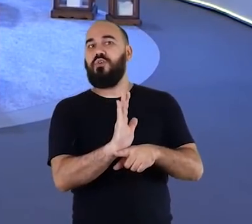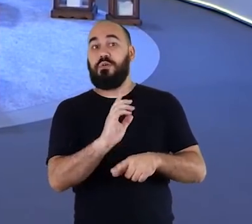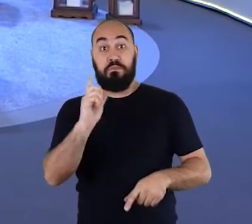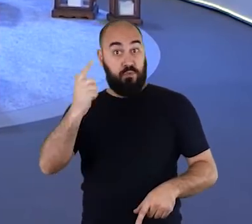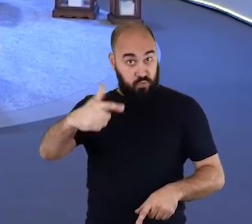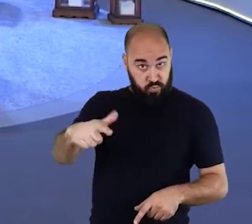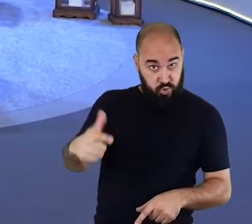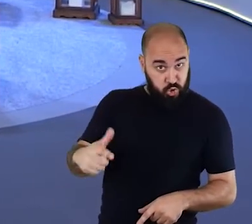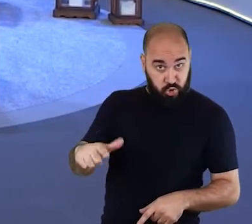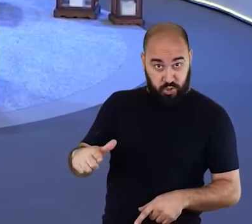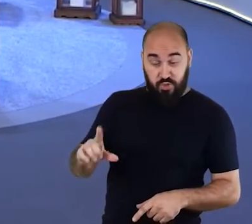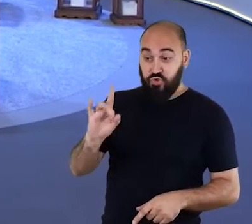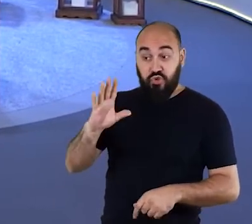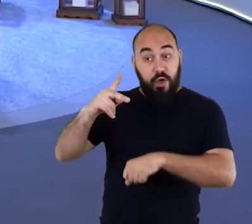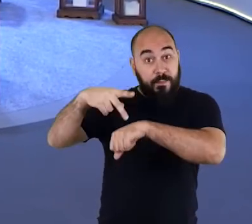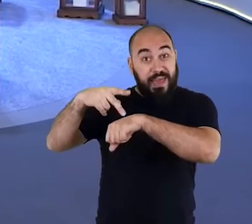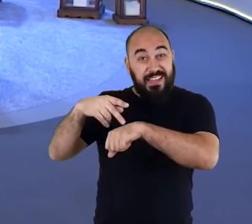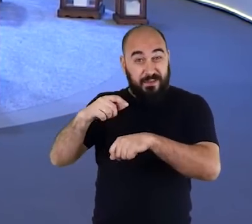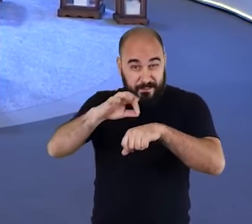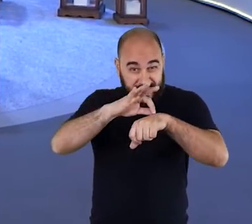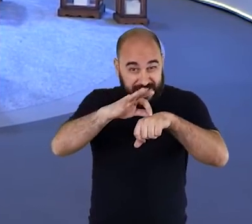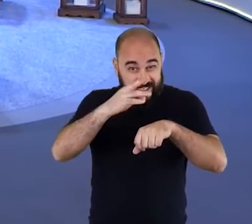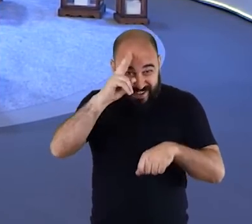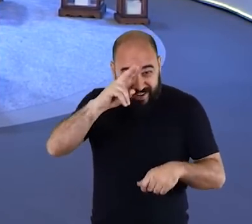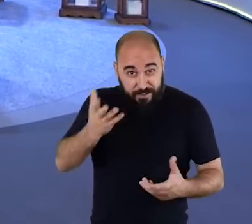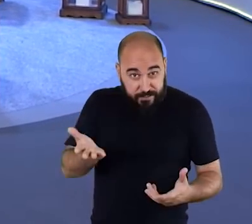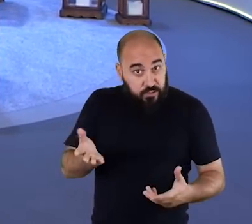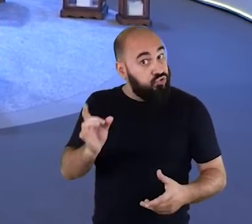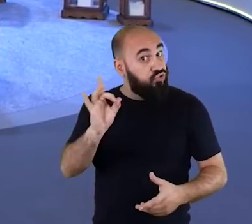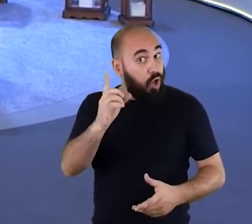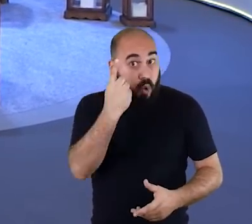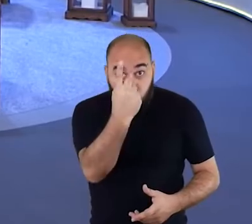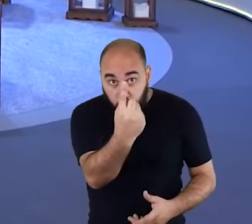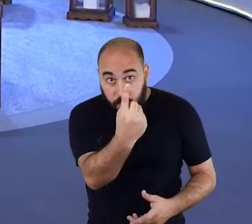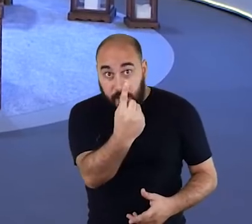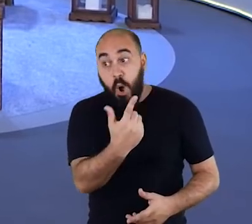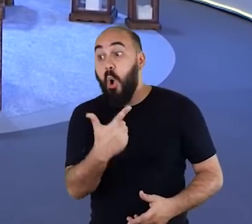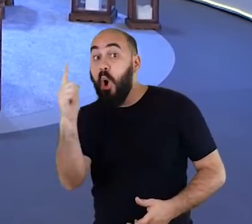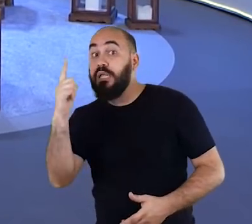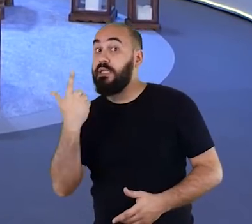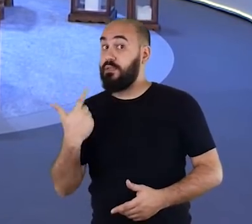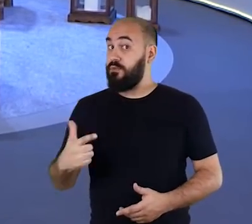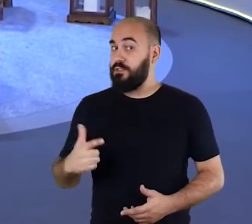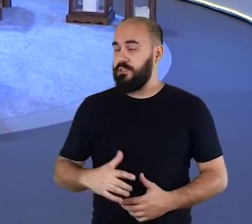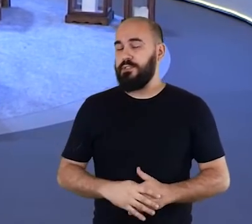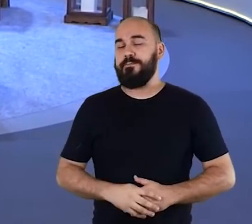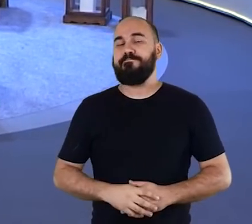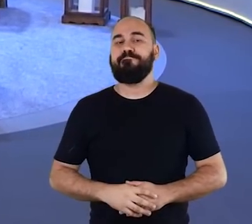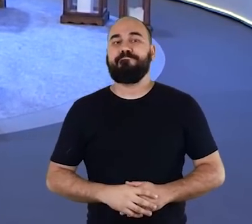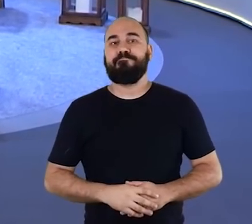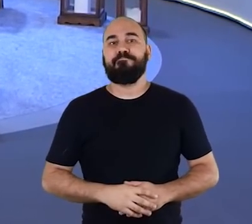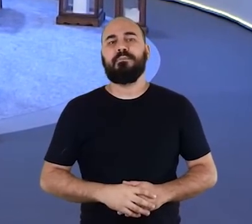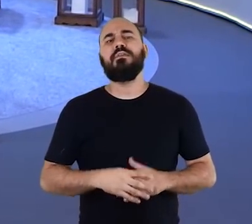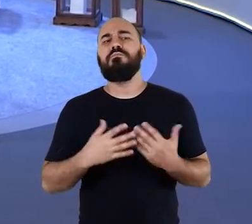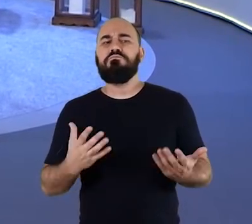certo na sua tradução, isso seria fantástico, sabe por quê? Porque se o rei de Moabe, no século 9